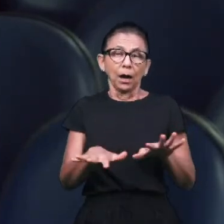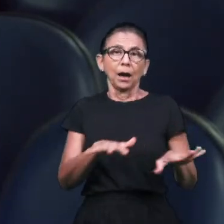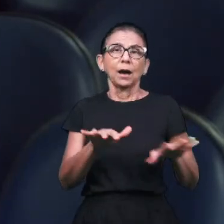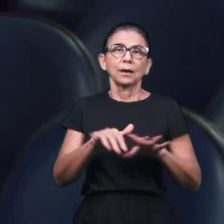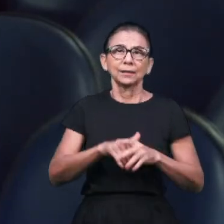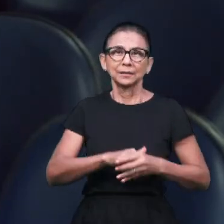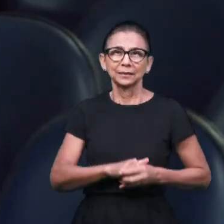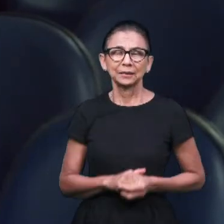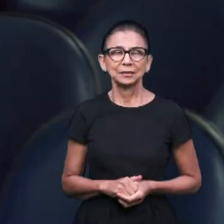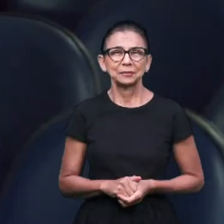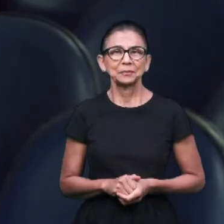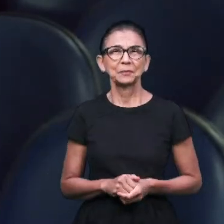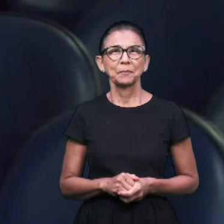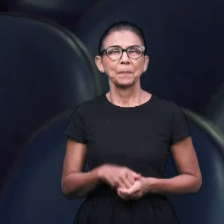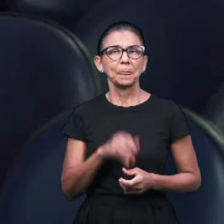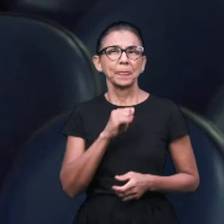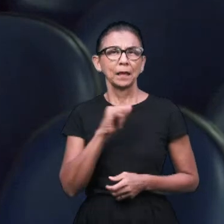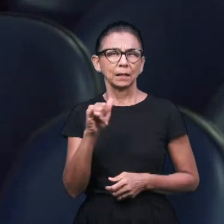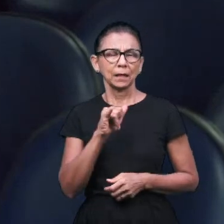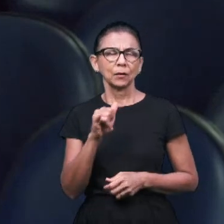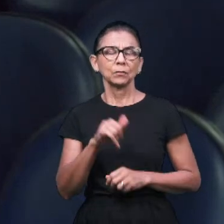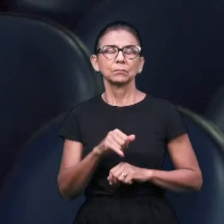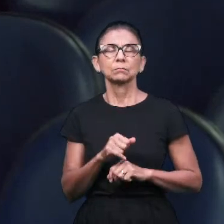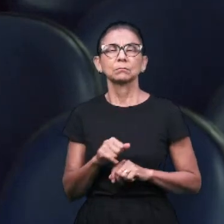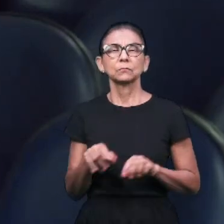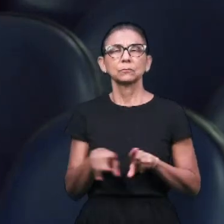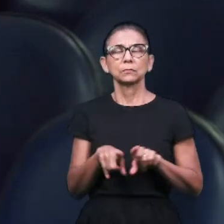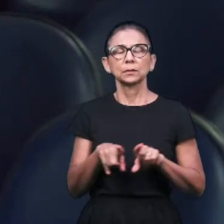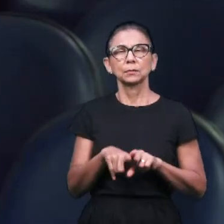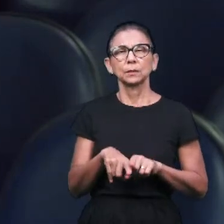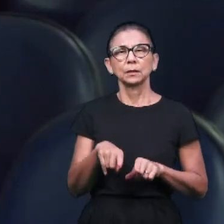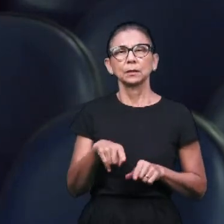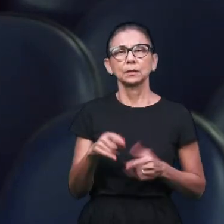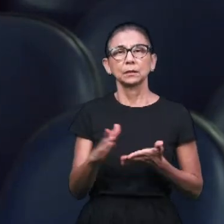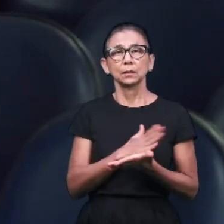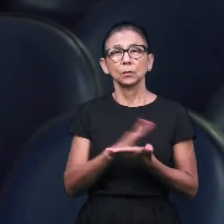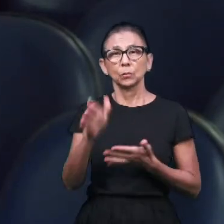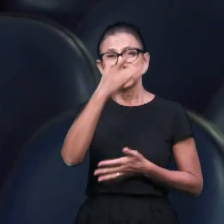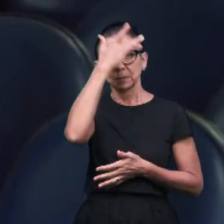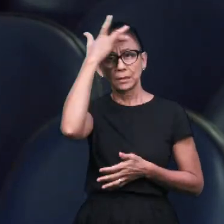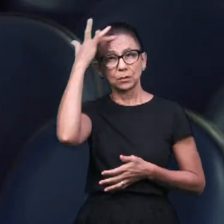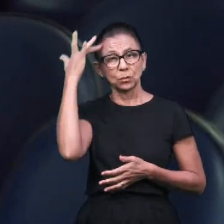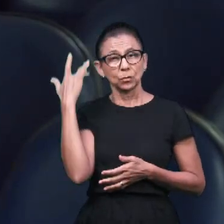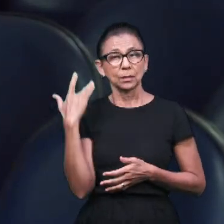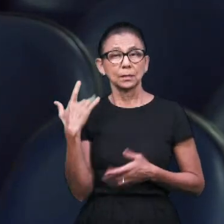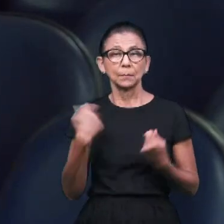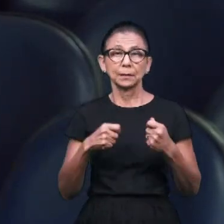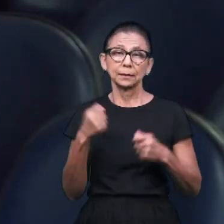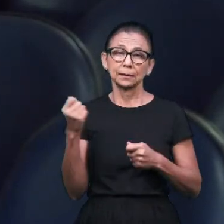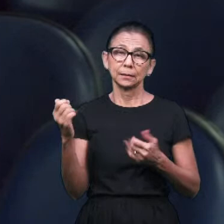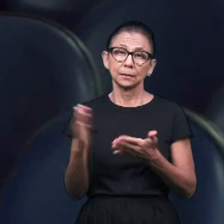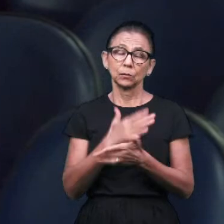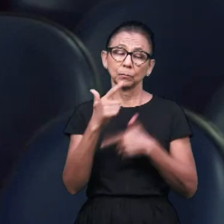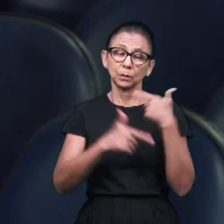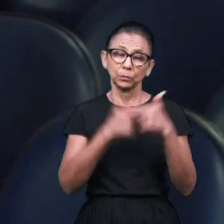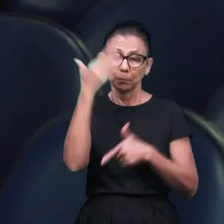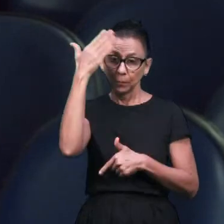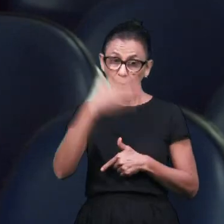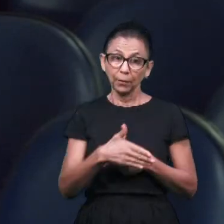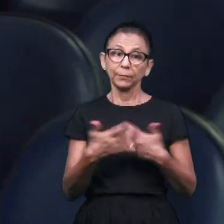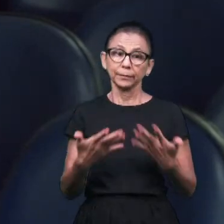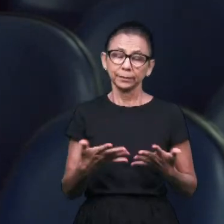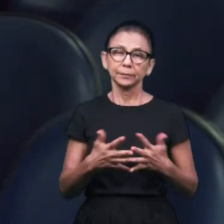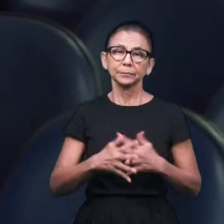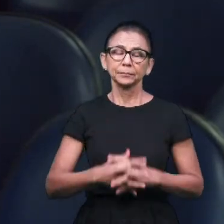vida dele, né? Para poder acordar. Interessante que depois, na semana do seminário, eu tive um seminário aqui, a irmã me